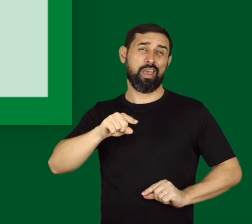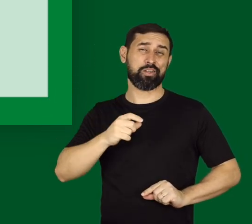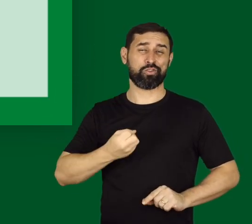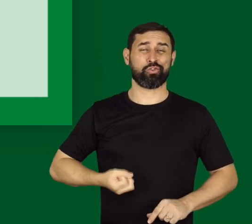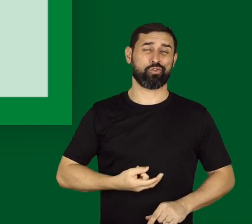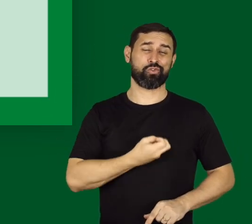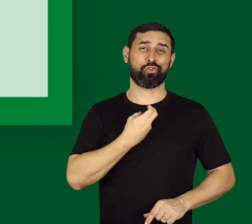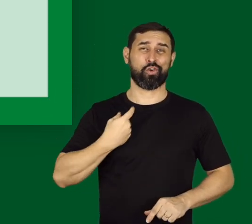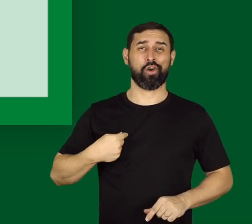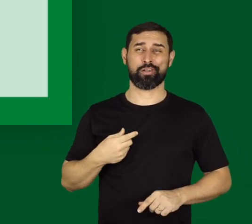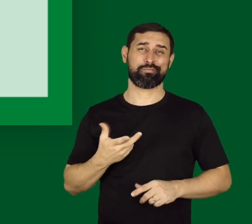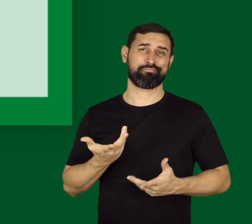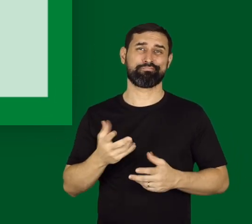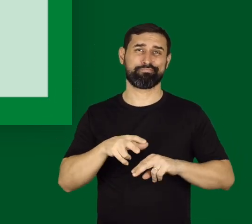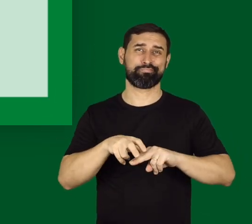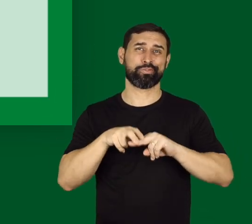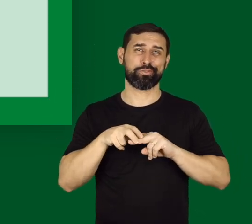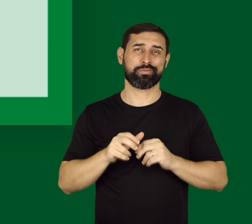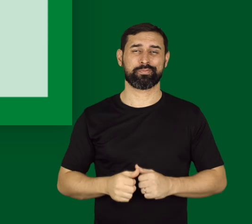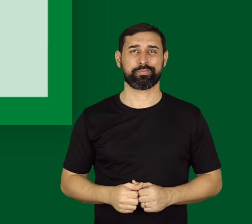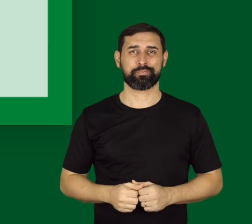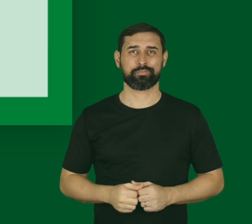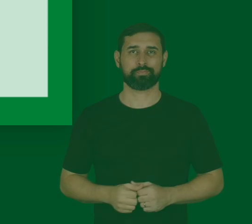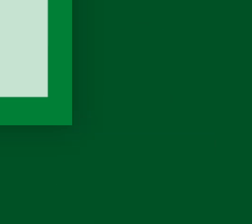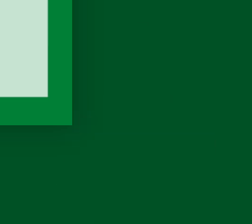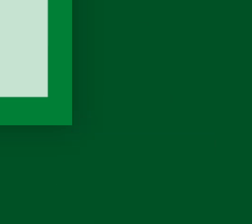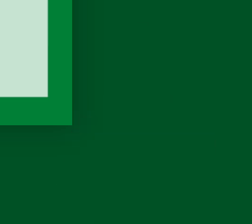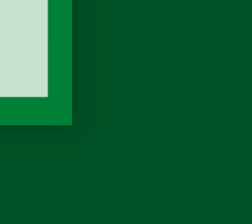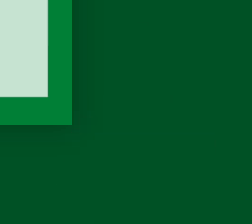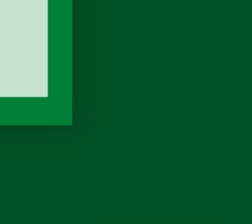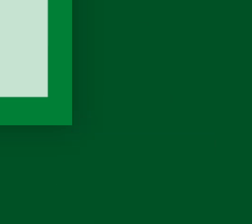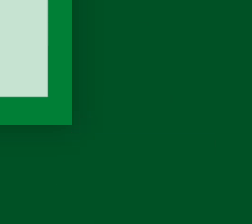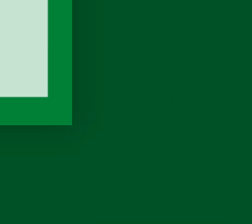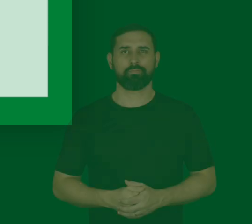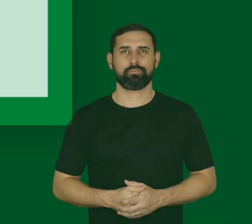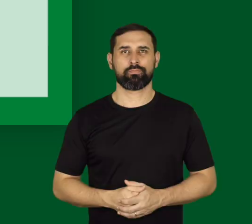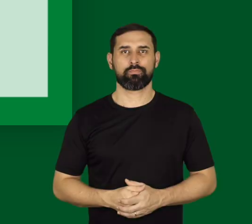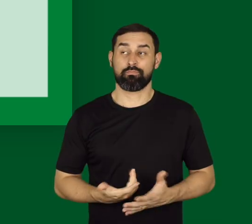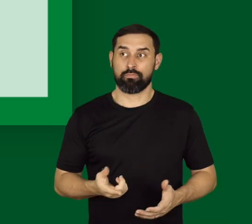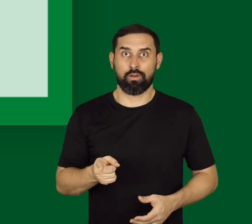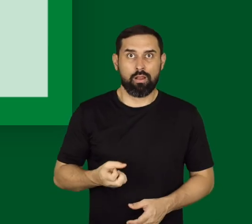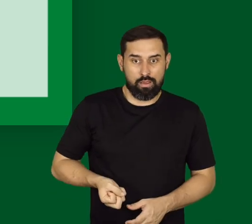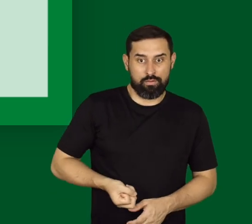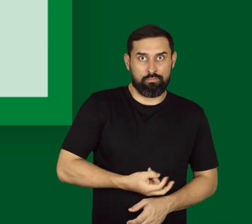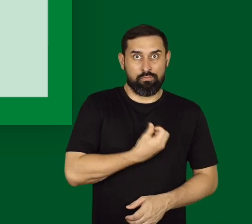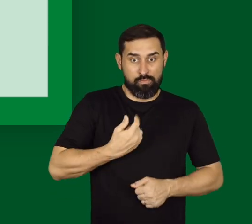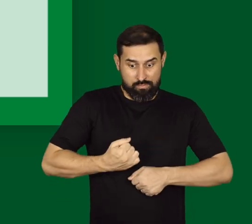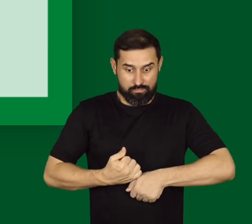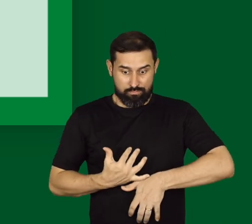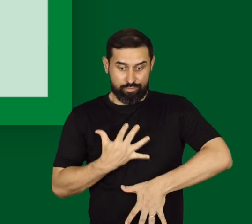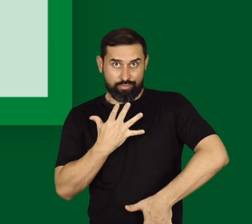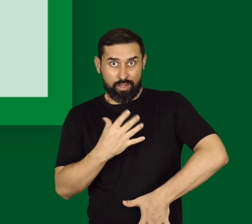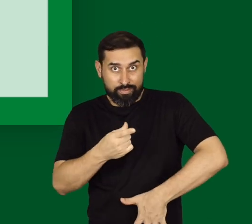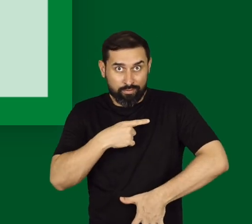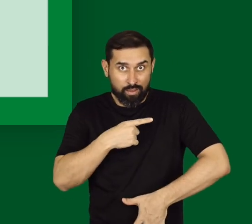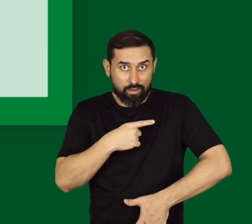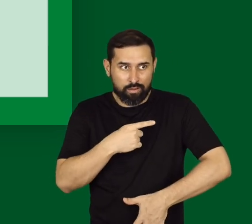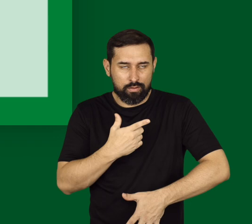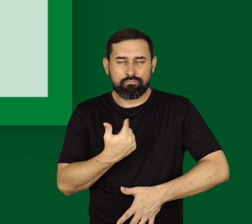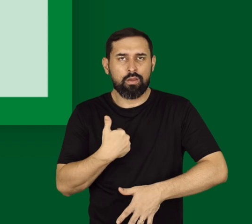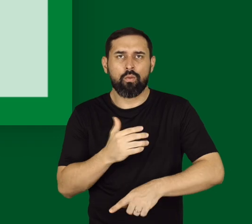tecidual diminuída, que é o que acontece na maioria dos choques. Então, qual é a conduta? O que é que a gente faz